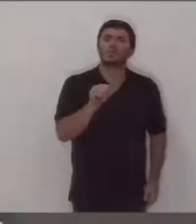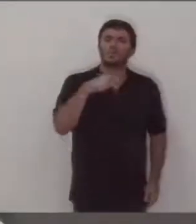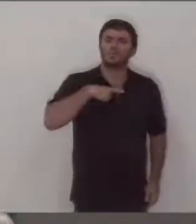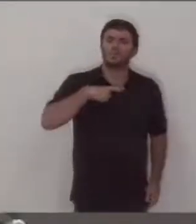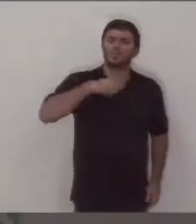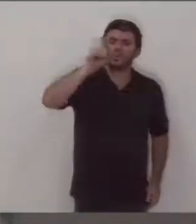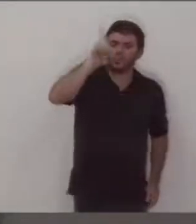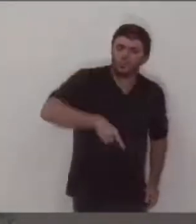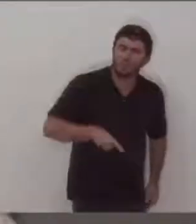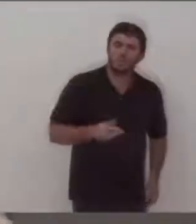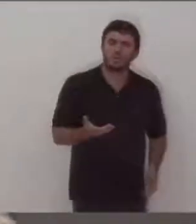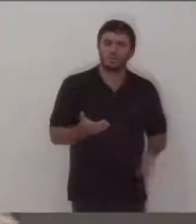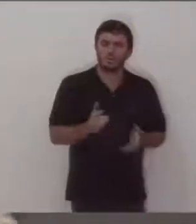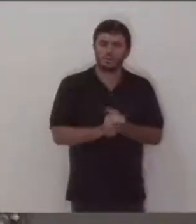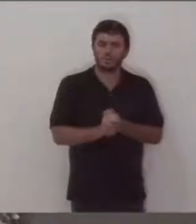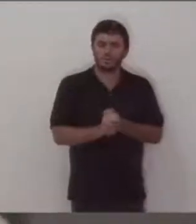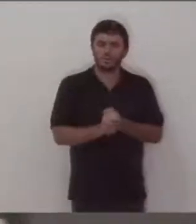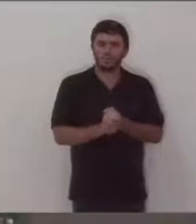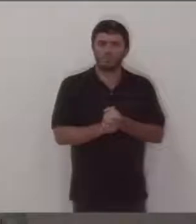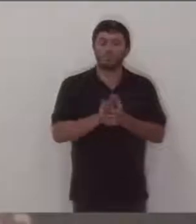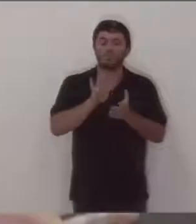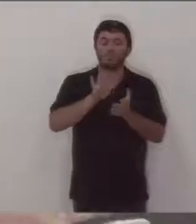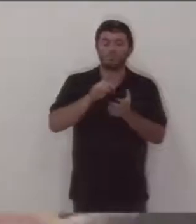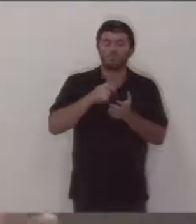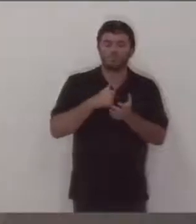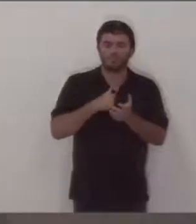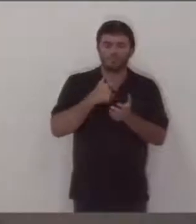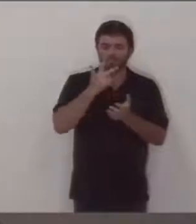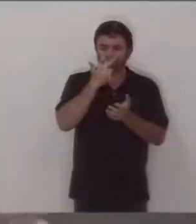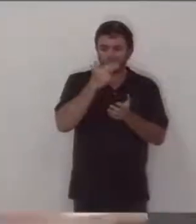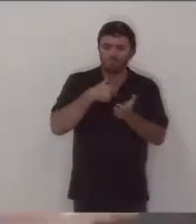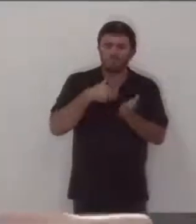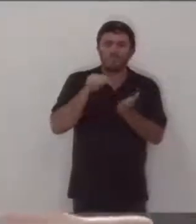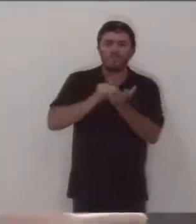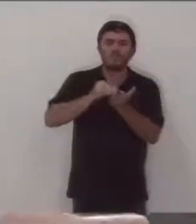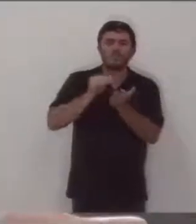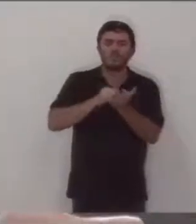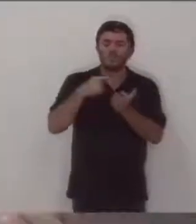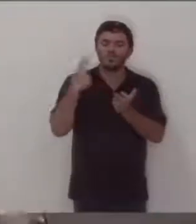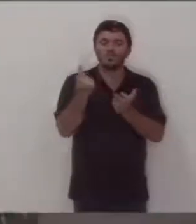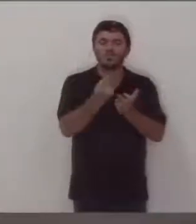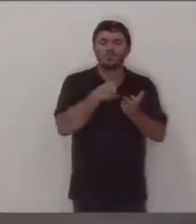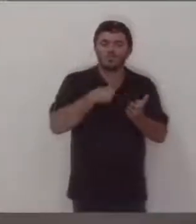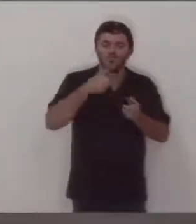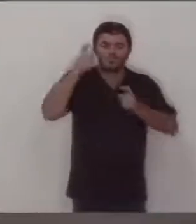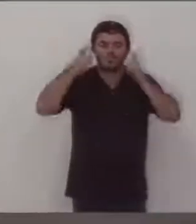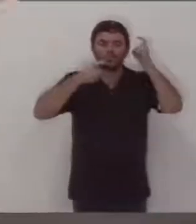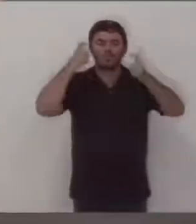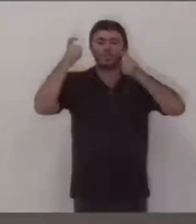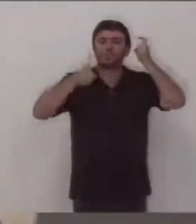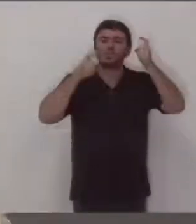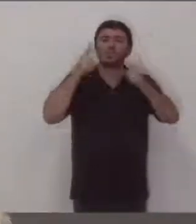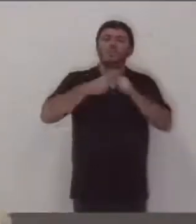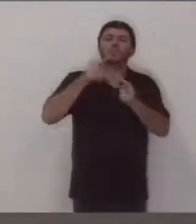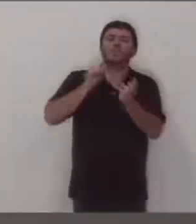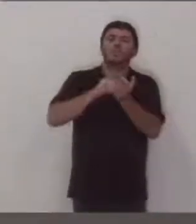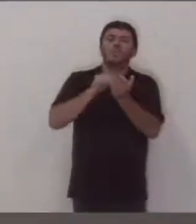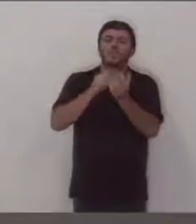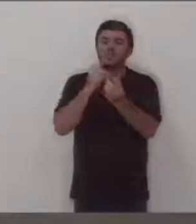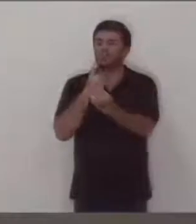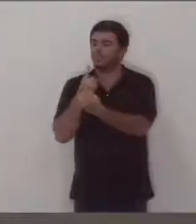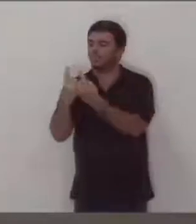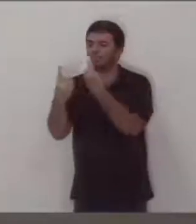me preocupa essa questão da falta do diálogo, né? Não tem muito sentido. Como é que eu vou decidir o que o funcionário público vai fazer